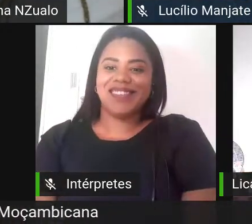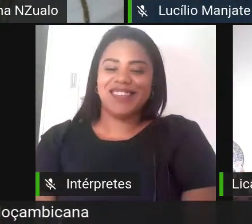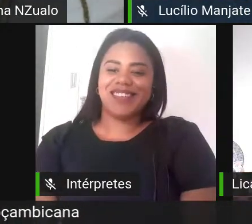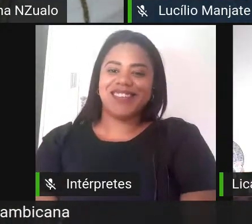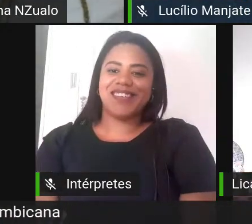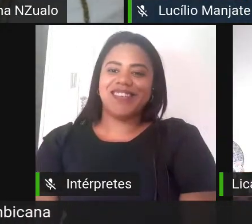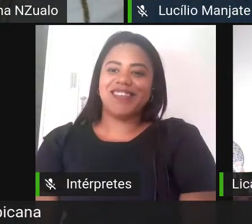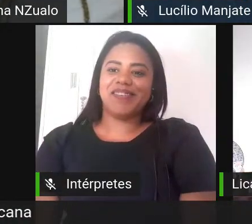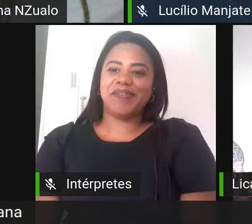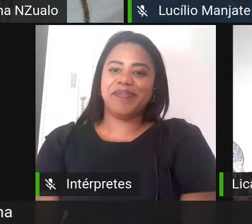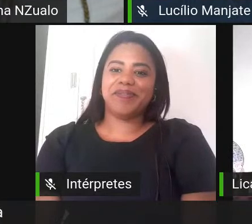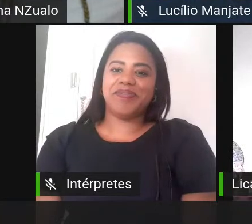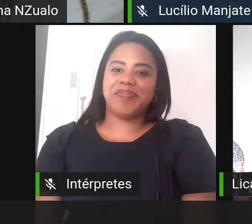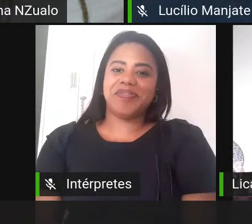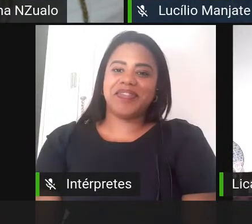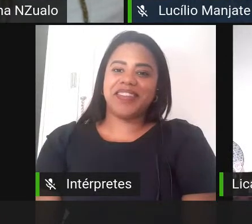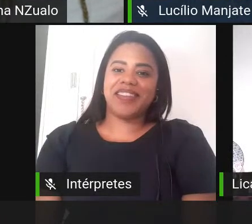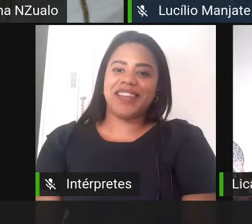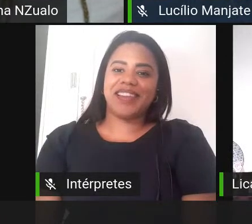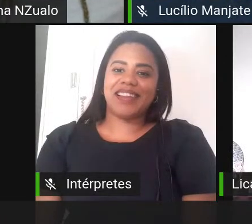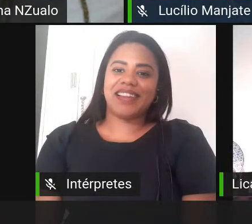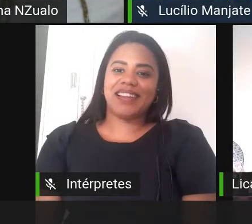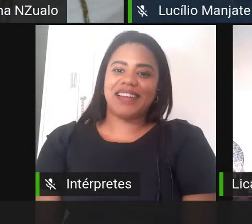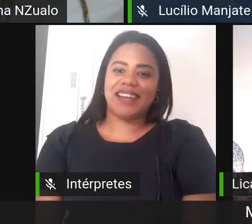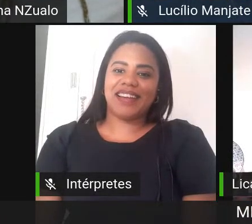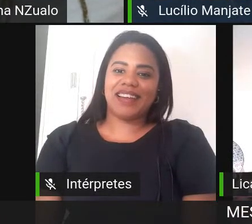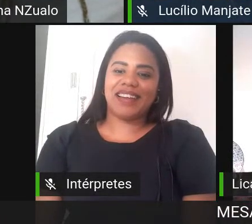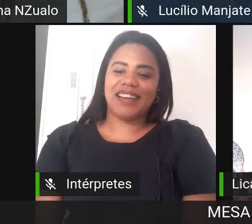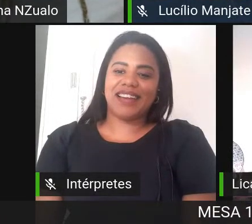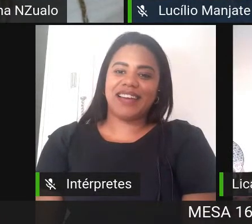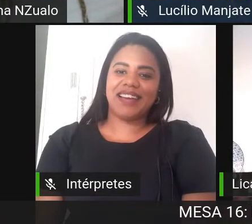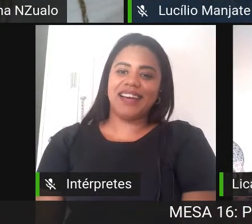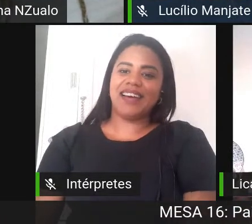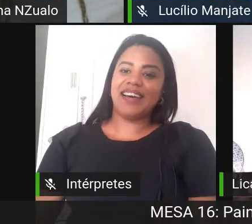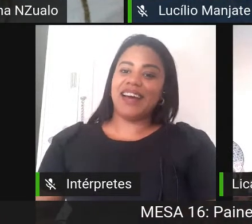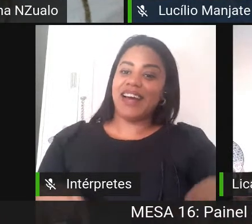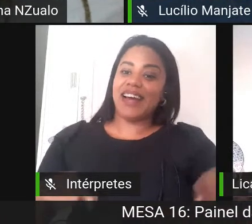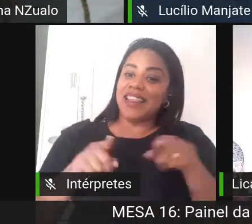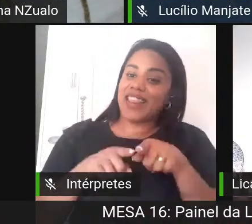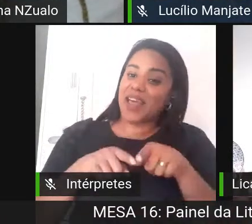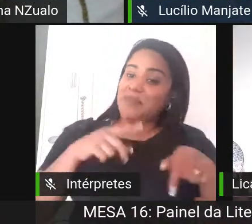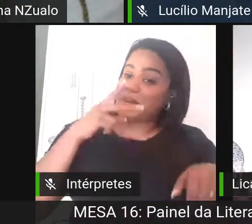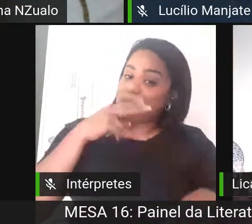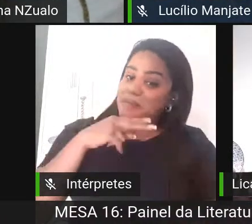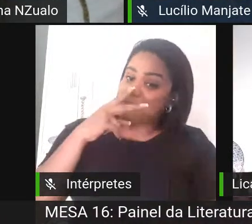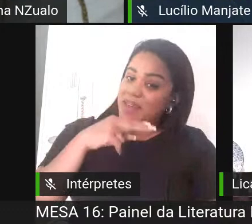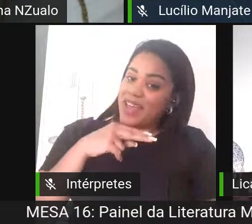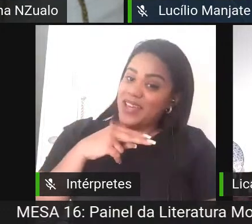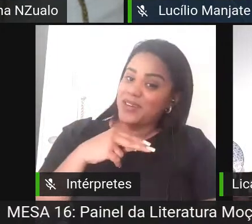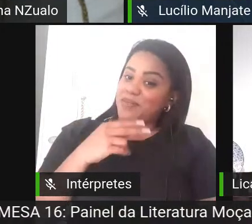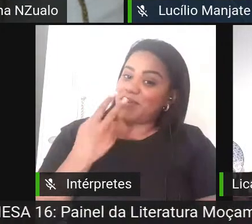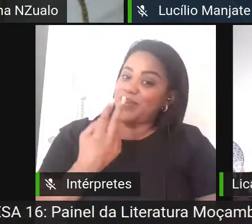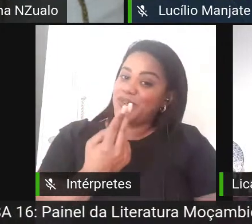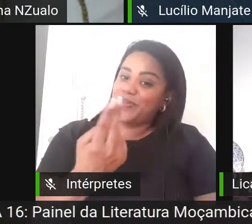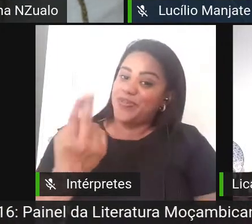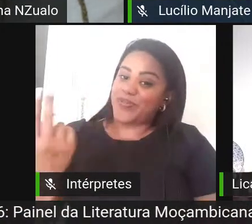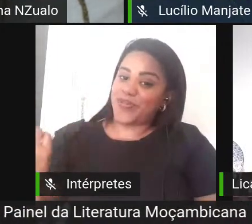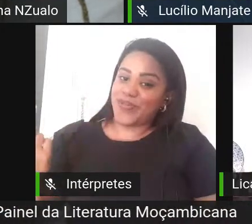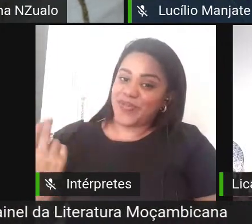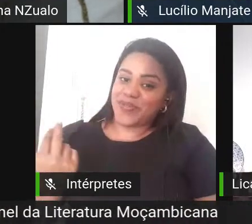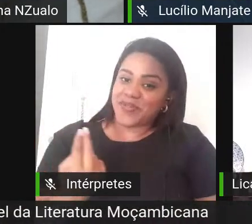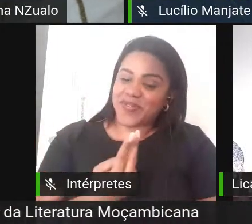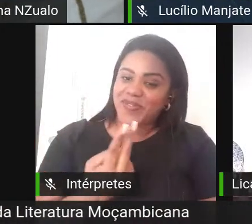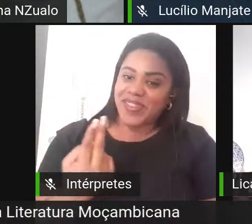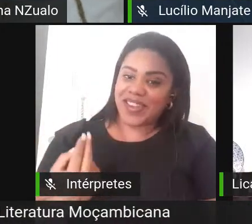de Freitas é certamente Os Cães da Mesma Ninhada, não é, Adelino Timóteo? E o Lucílio também havia